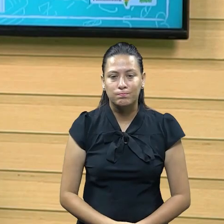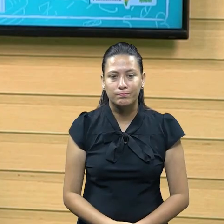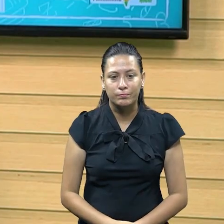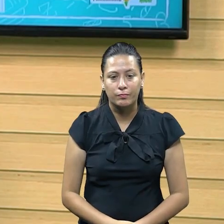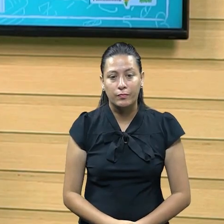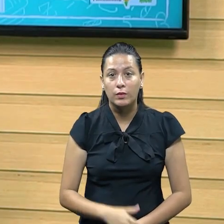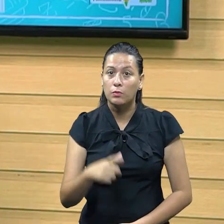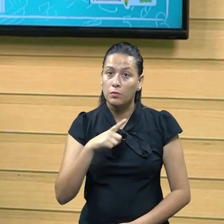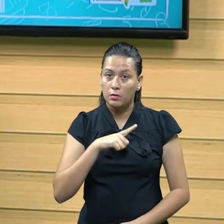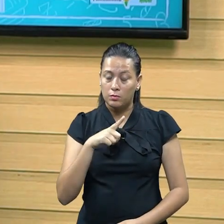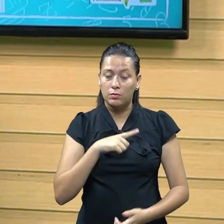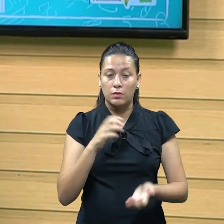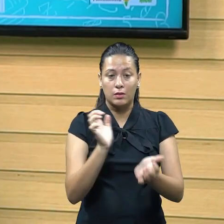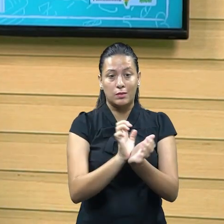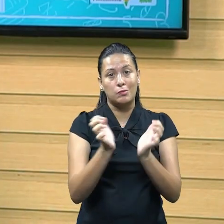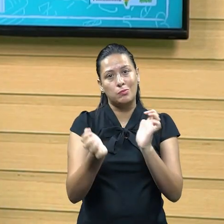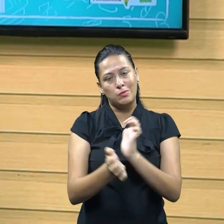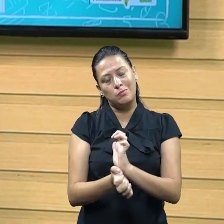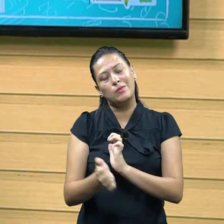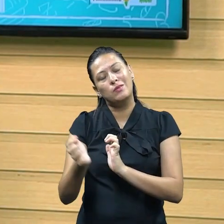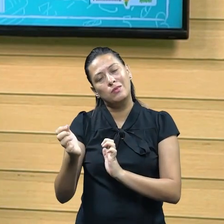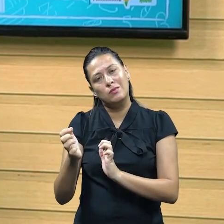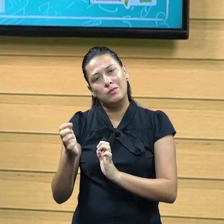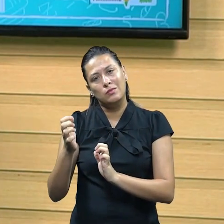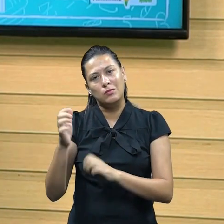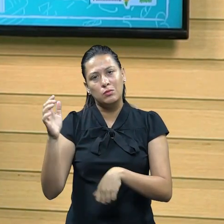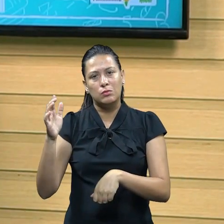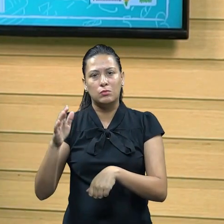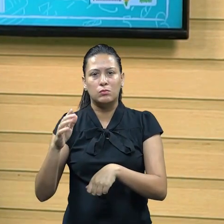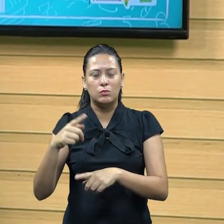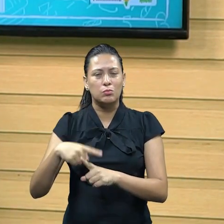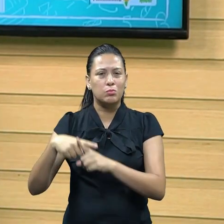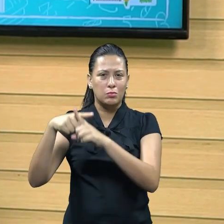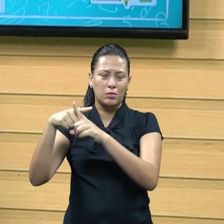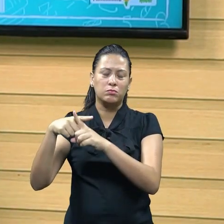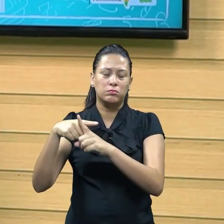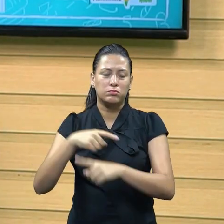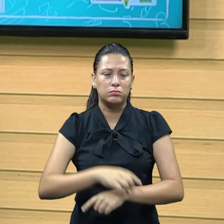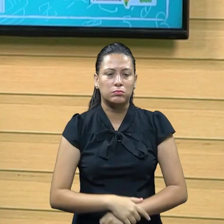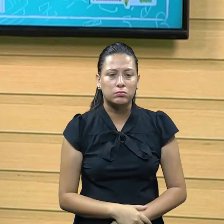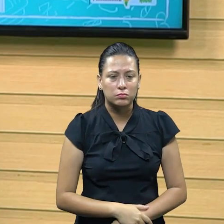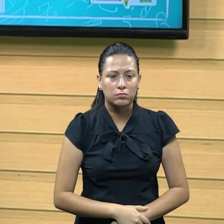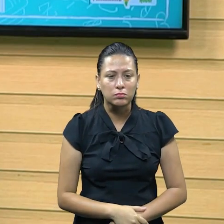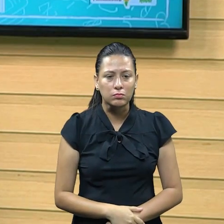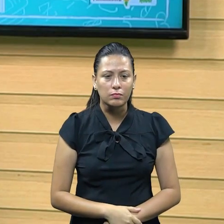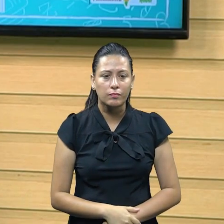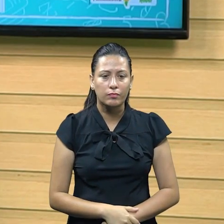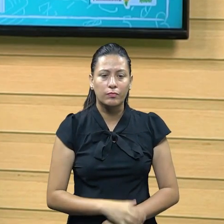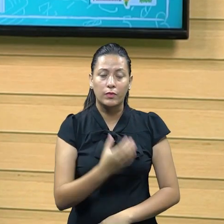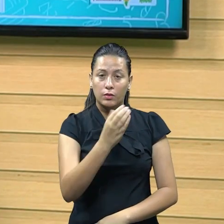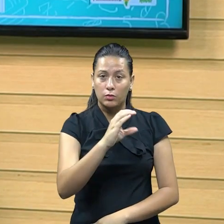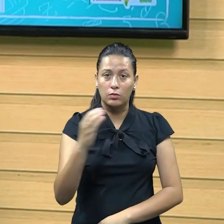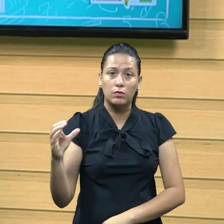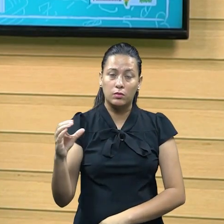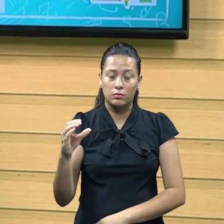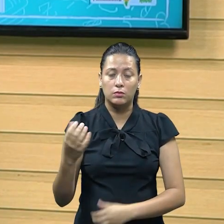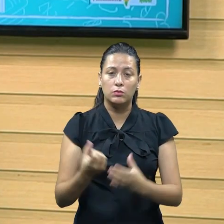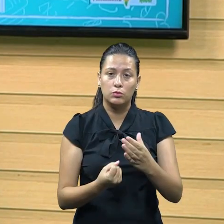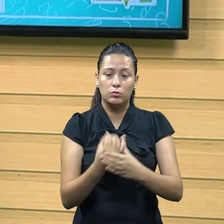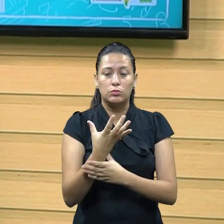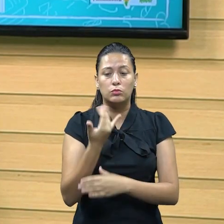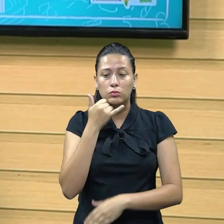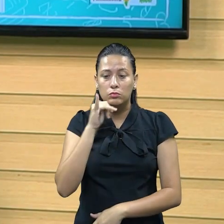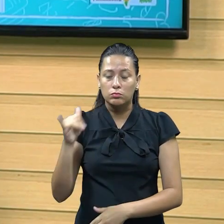temos mais de um aparelho, mais de um dispositivo que gere corrente, que gere